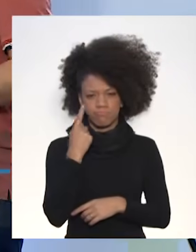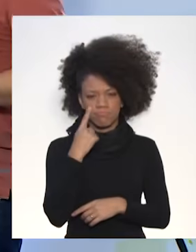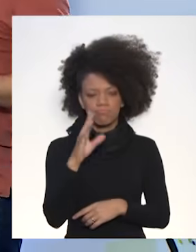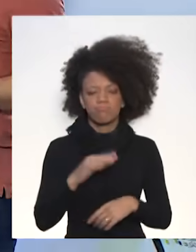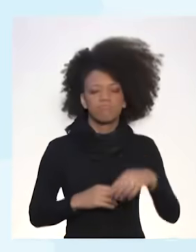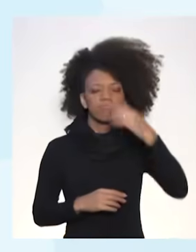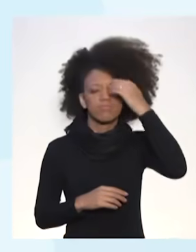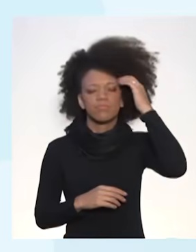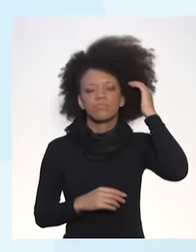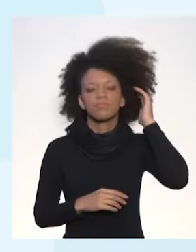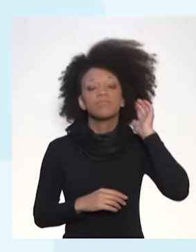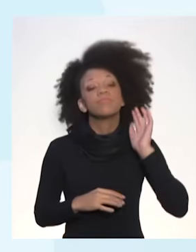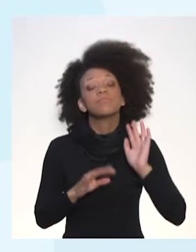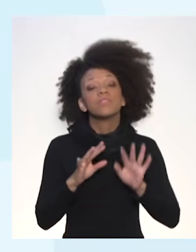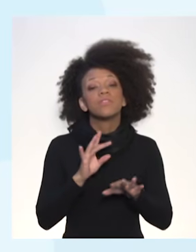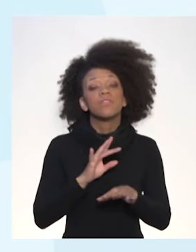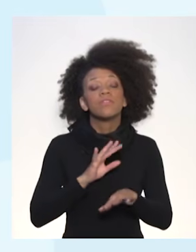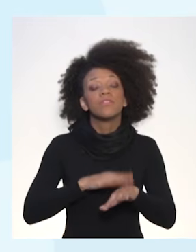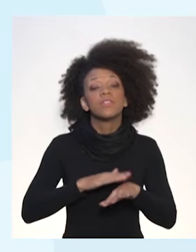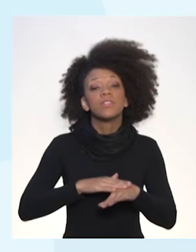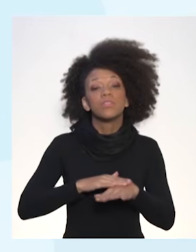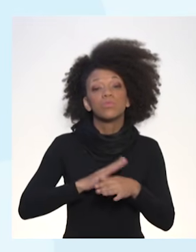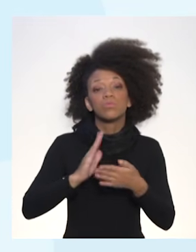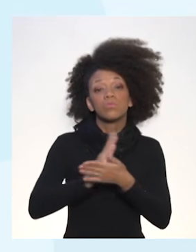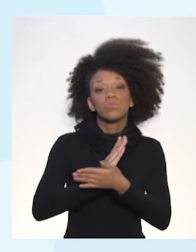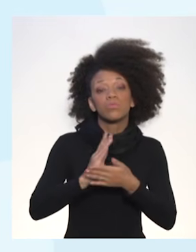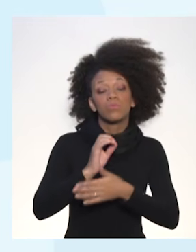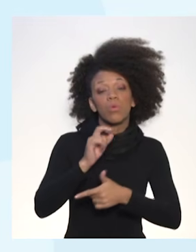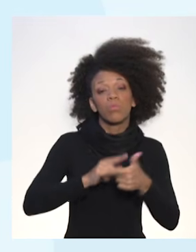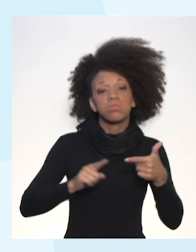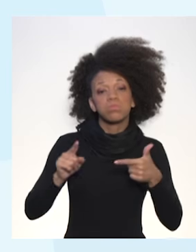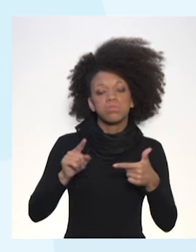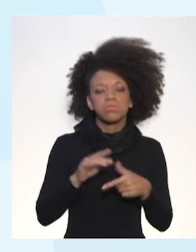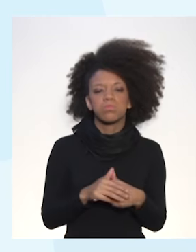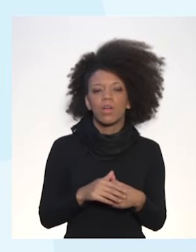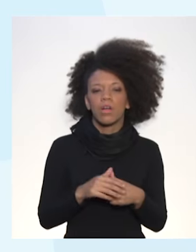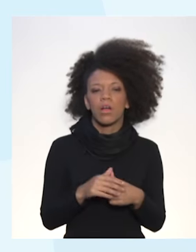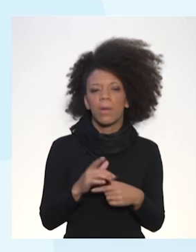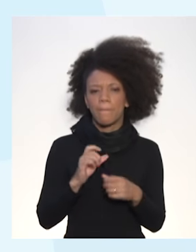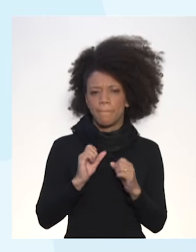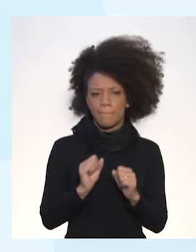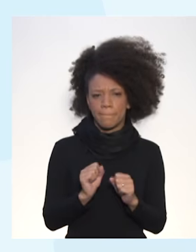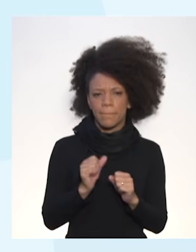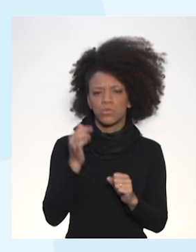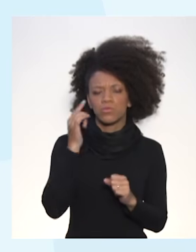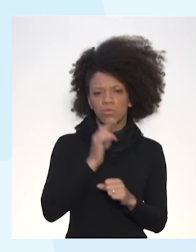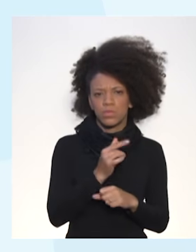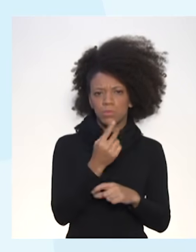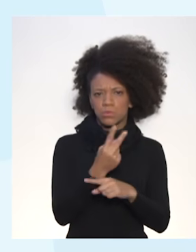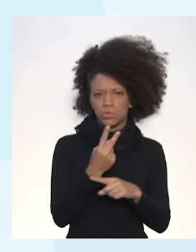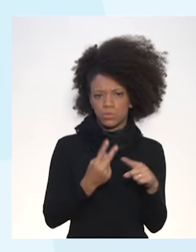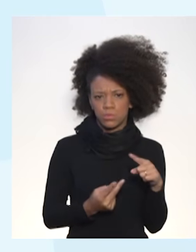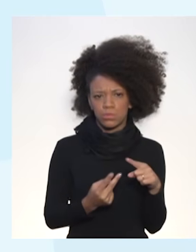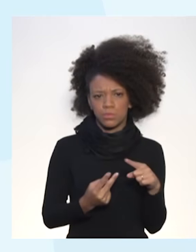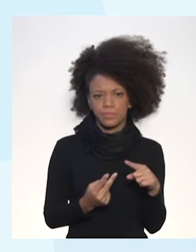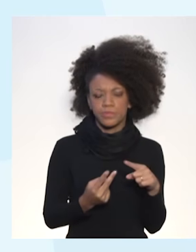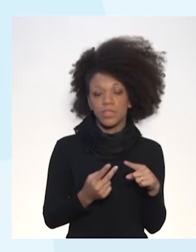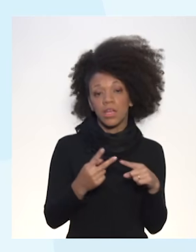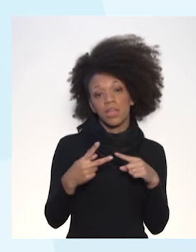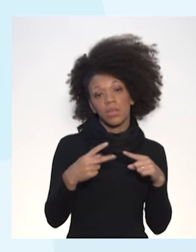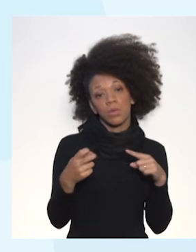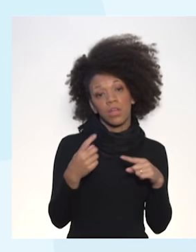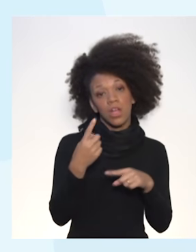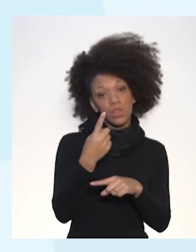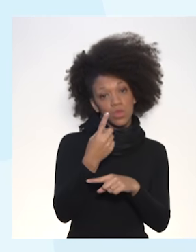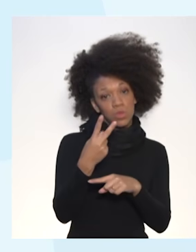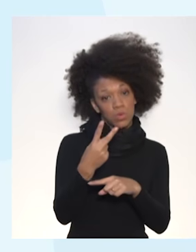Olha só. Então, fazendo aí a divisão, né, eu posso dividir por 2 e aí eu vou ter 12 16avos,